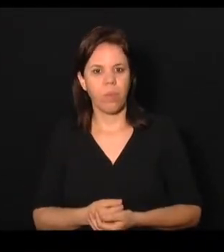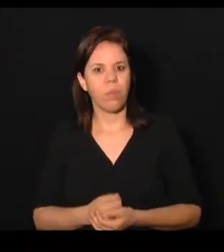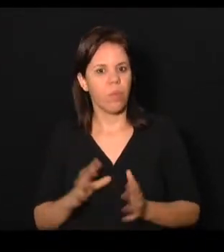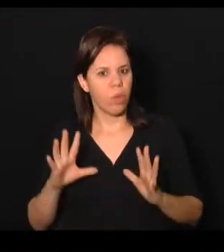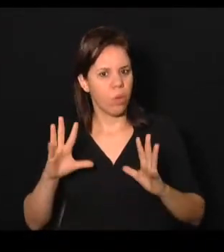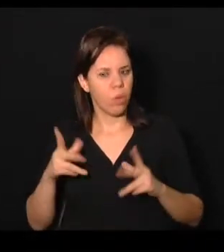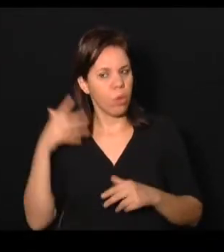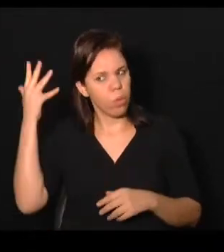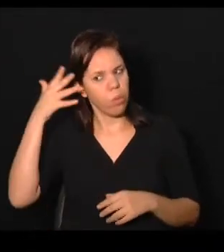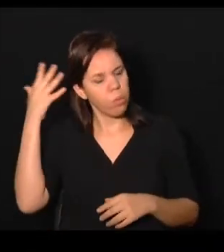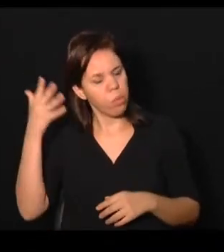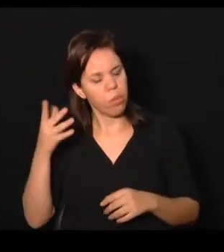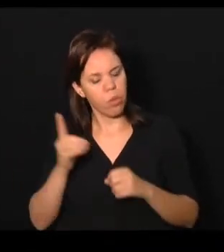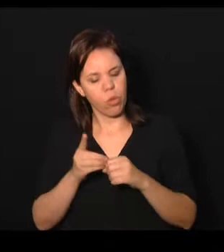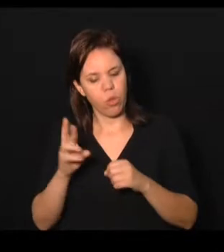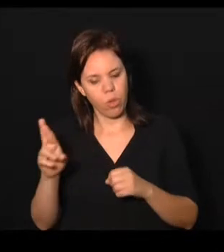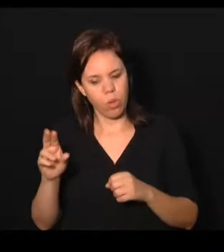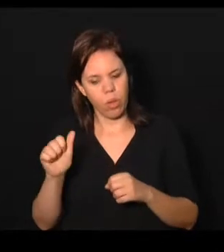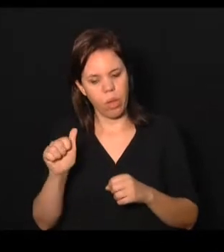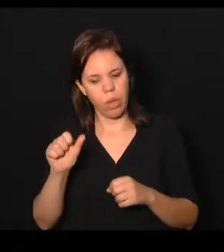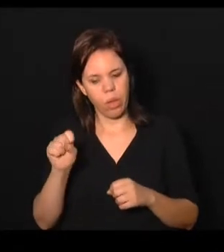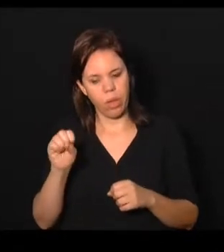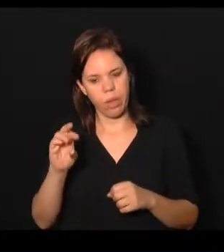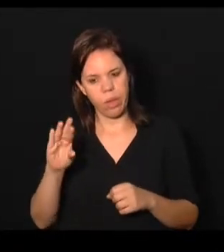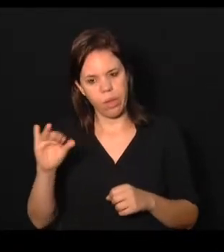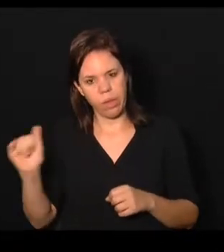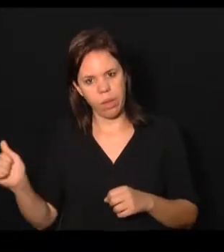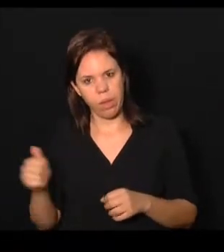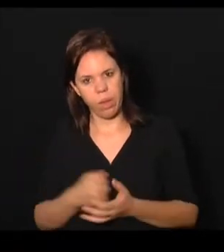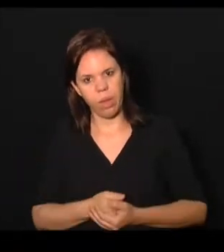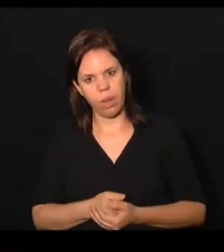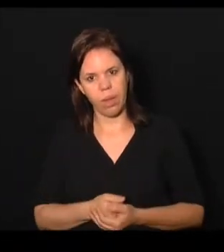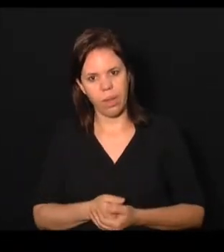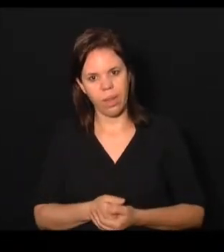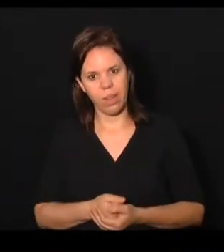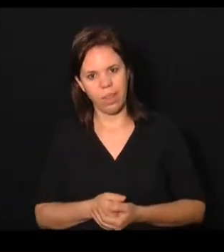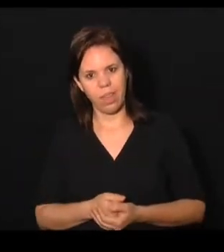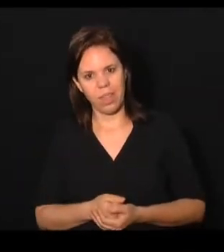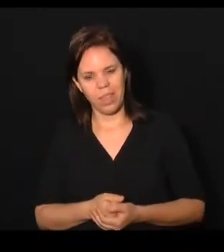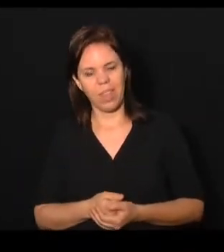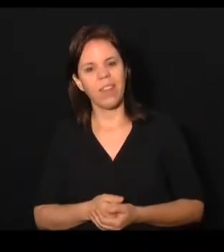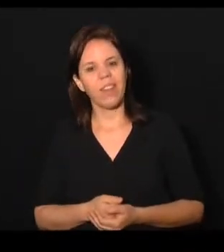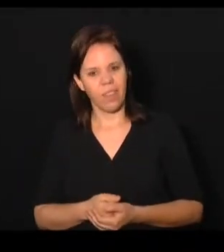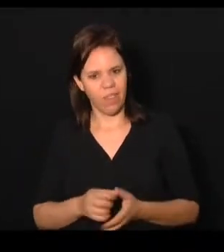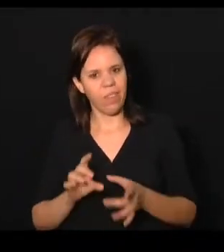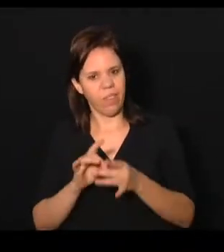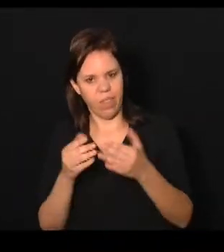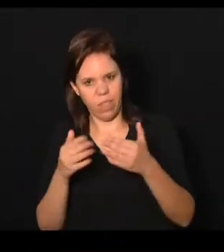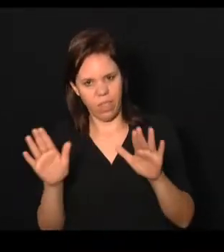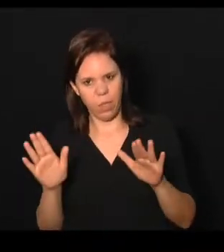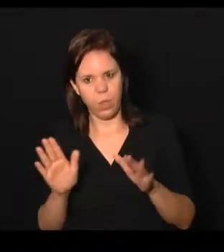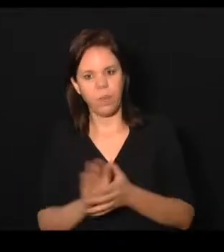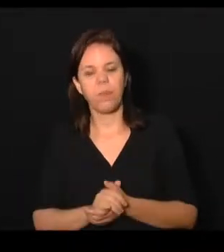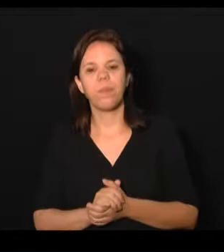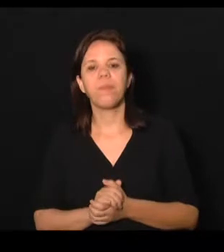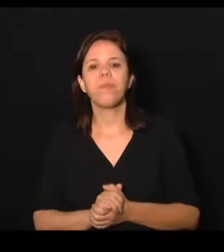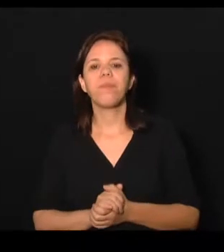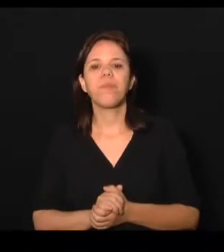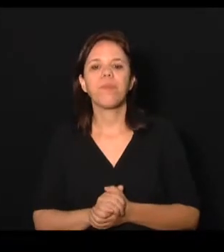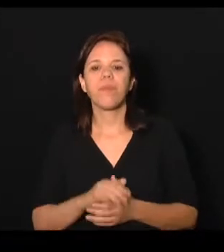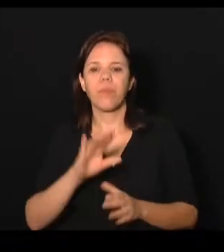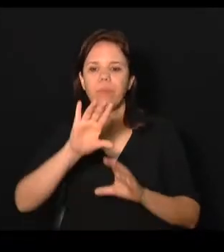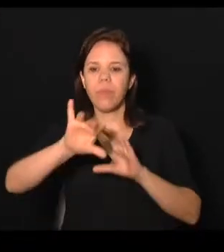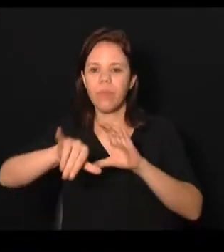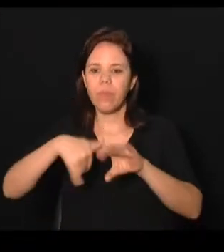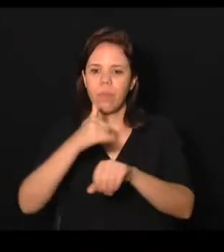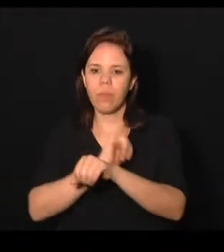toda a palestra da doutora Acácira Araújo vai estar disponível no YouTube